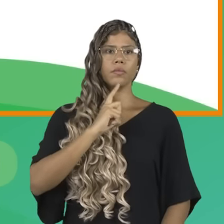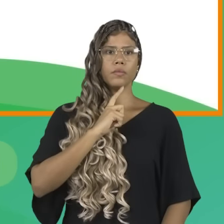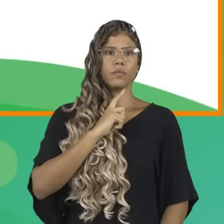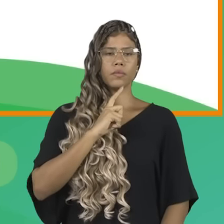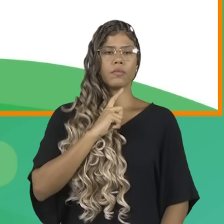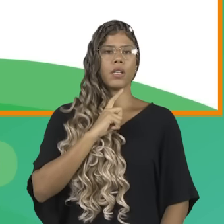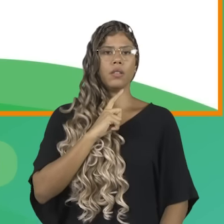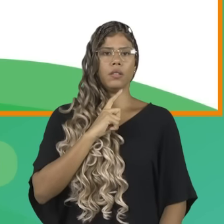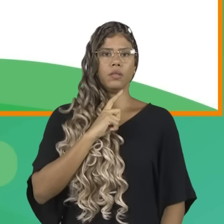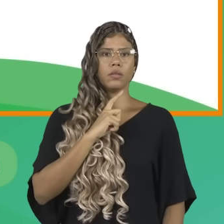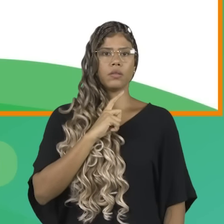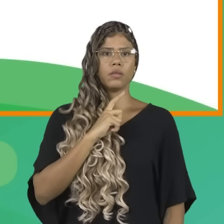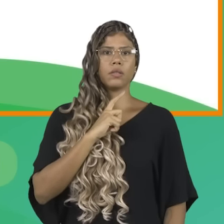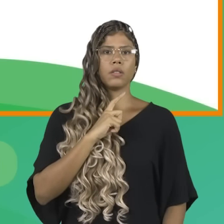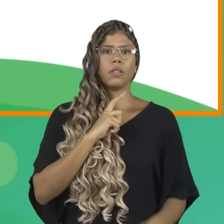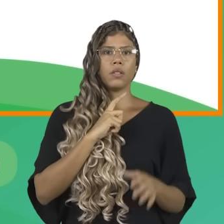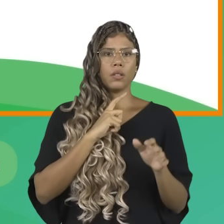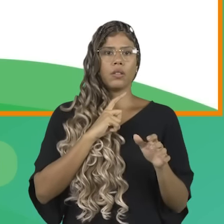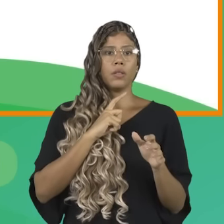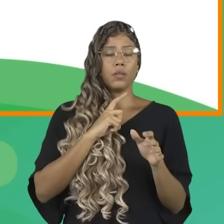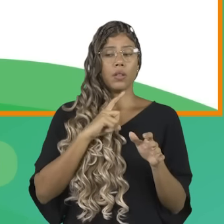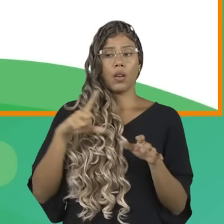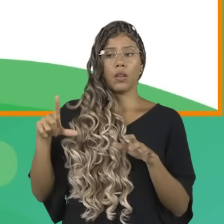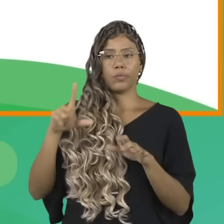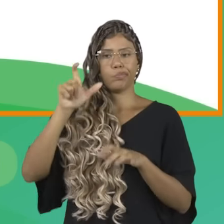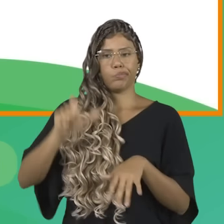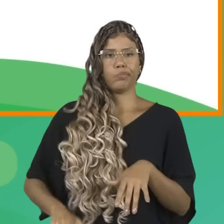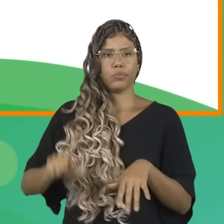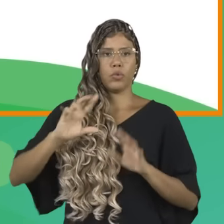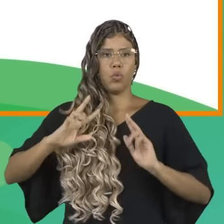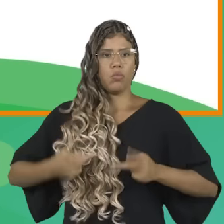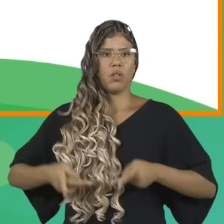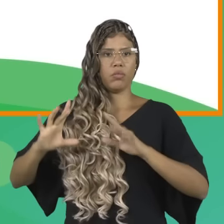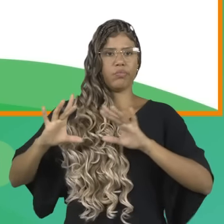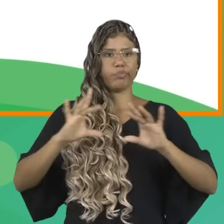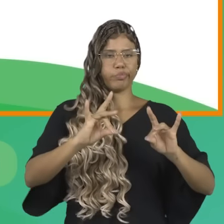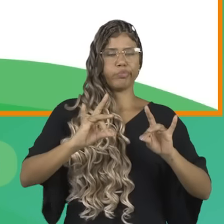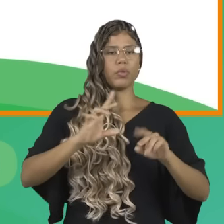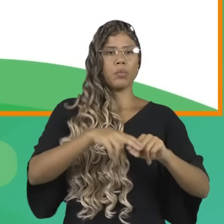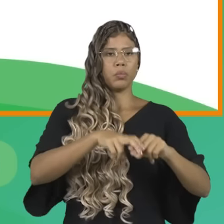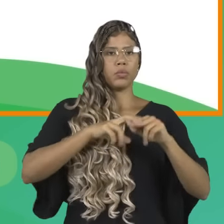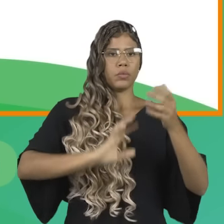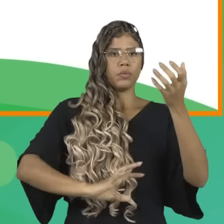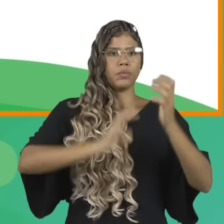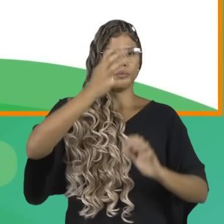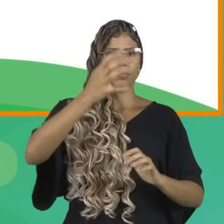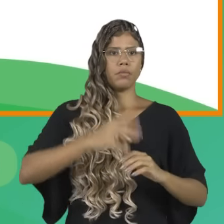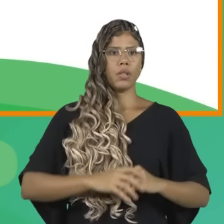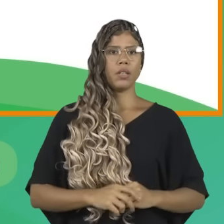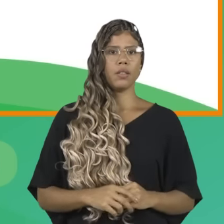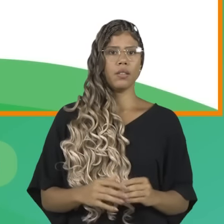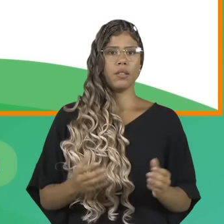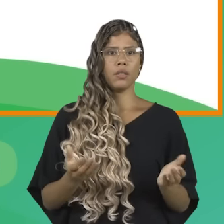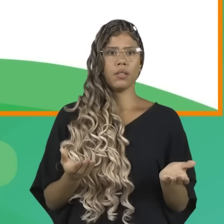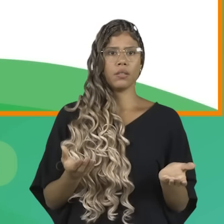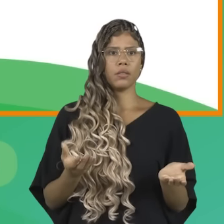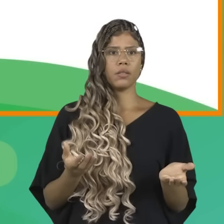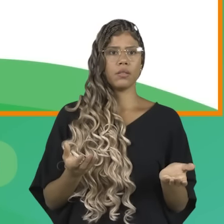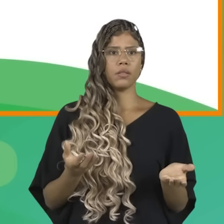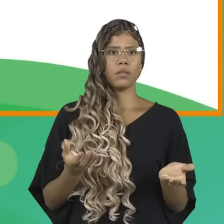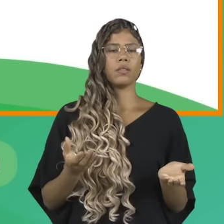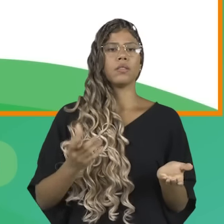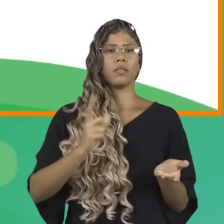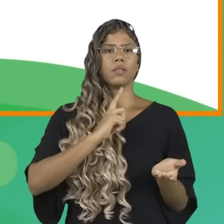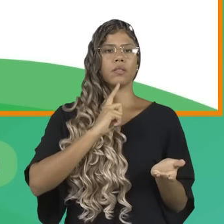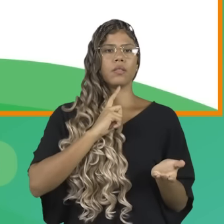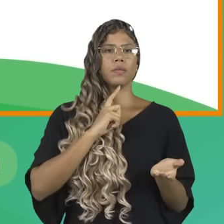homem. Assim sendo, são necessárias ações urgentes para que nosso impacto no meio ambiente seja reduzido. Analise as